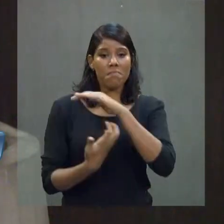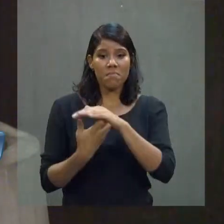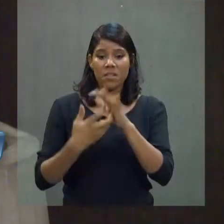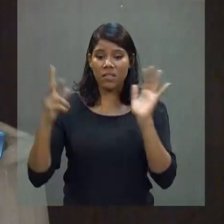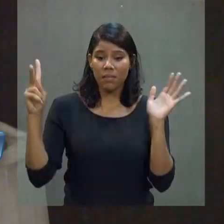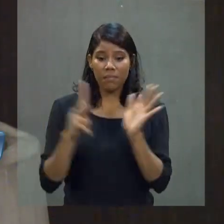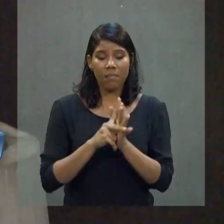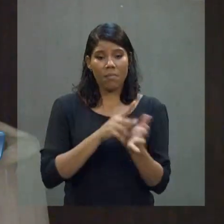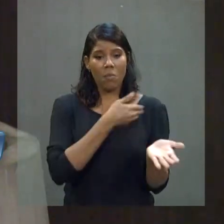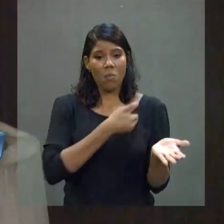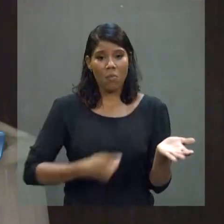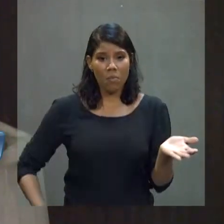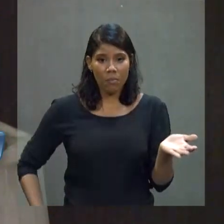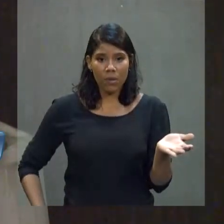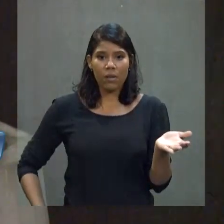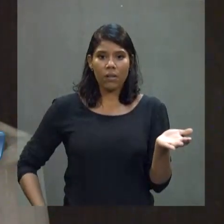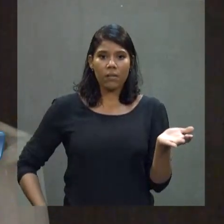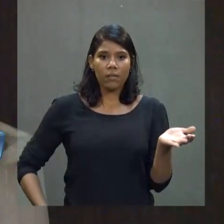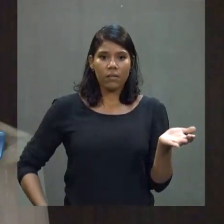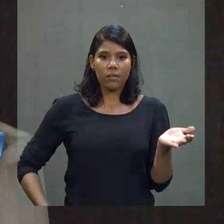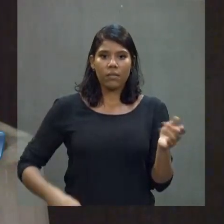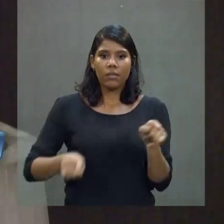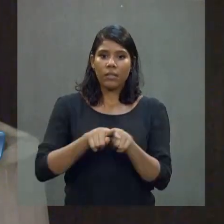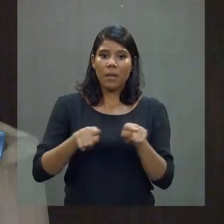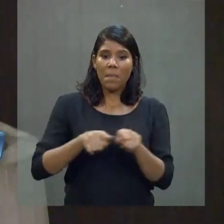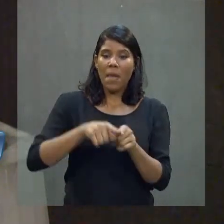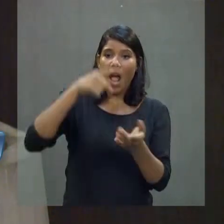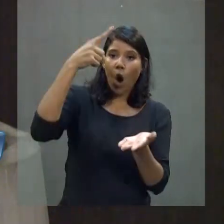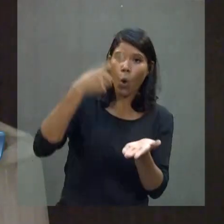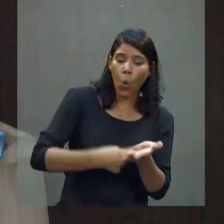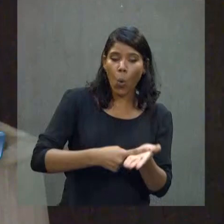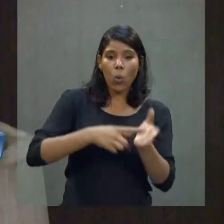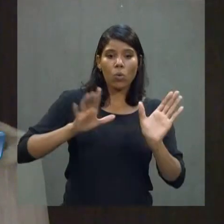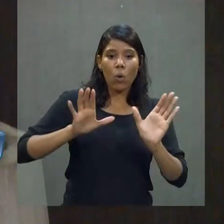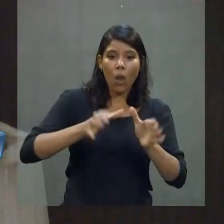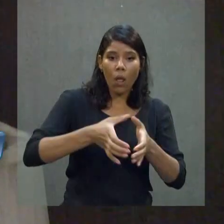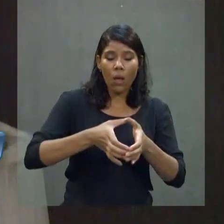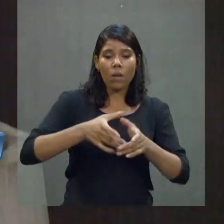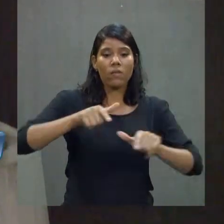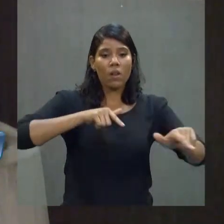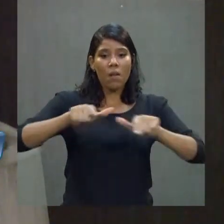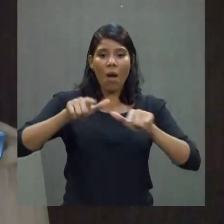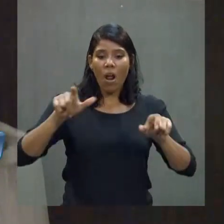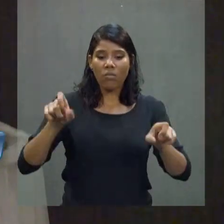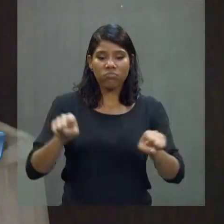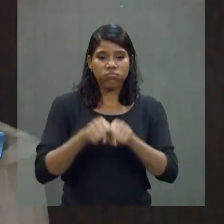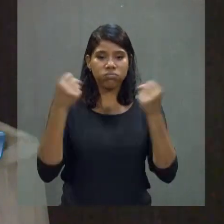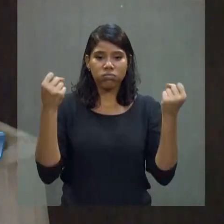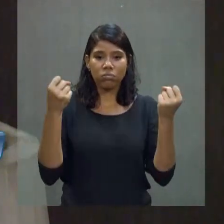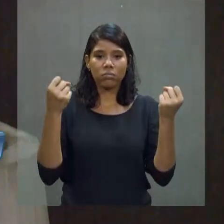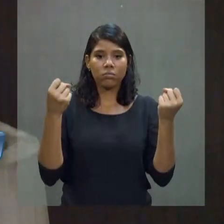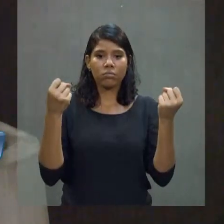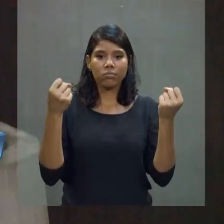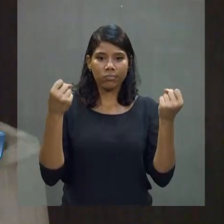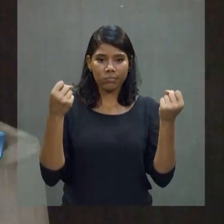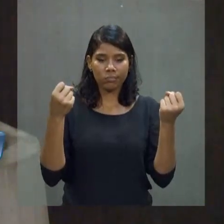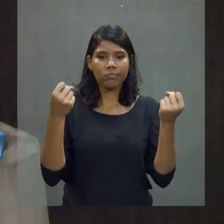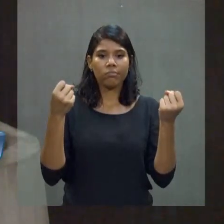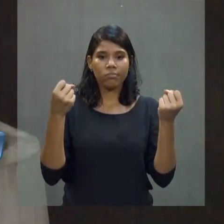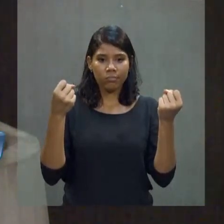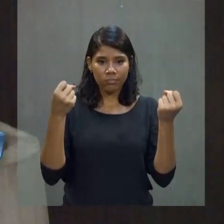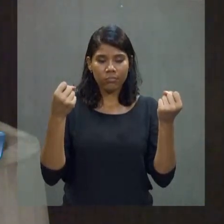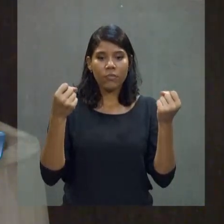desmonte, quebra de acordos coletivos de trabalho e equívocos na gestão